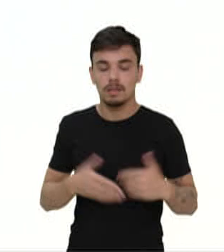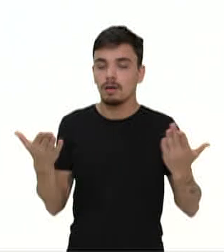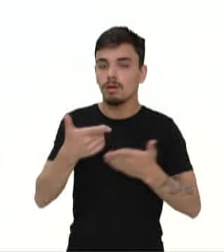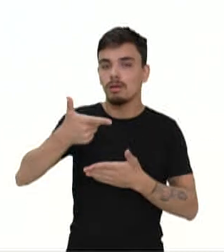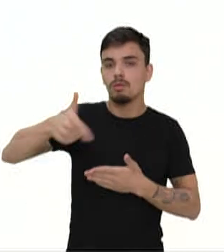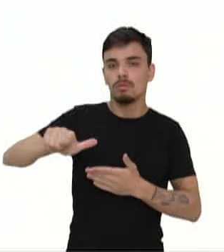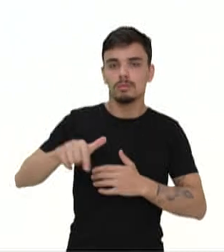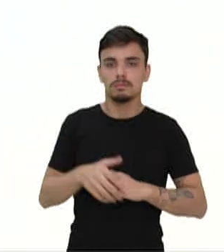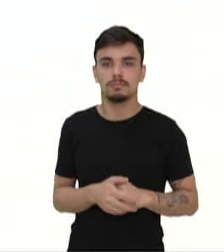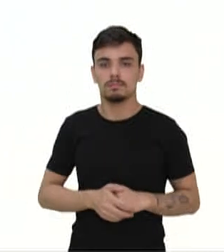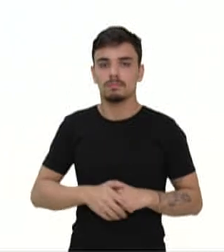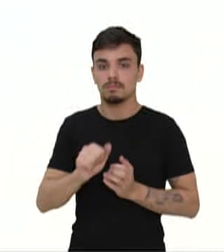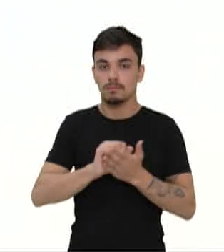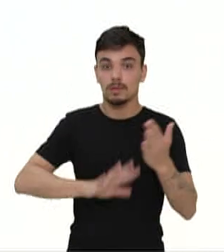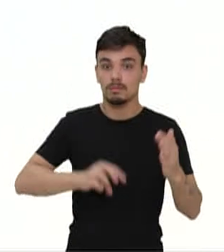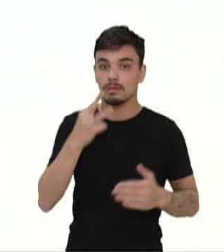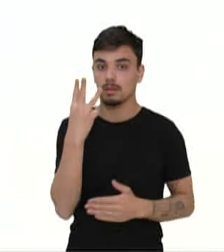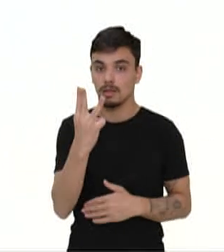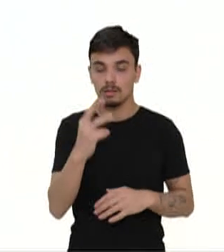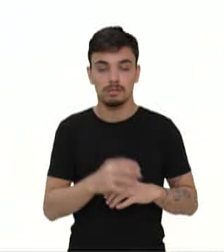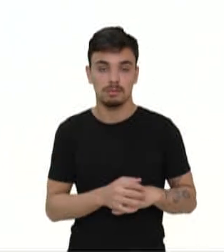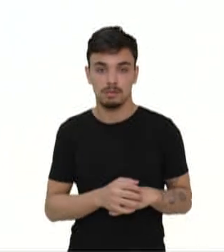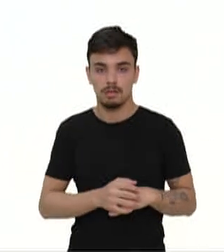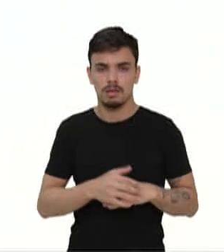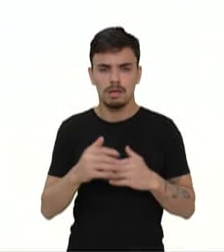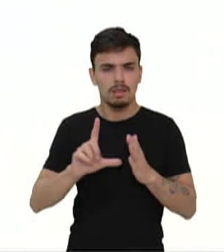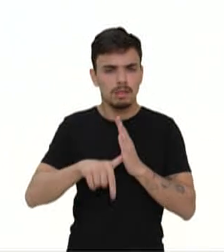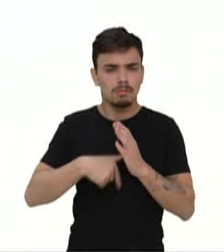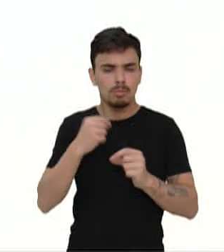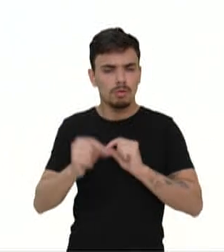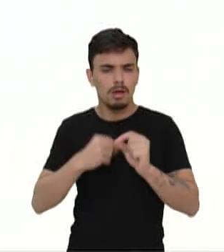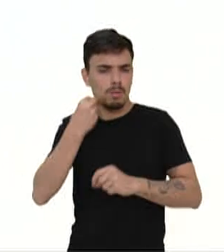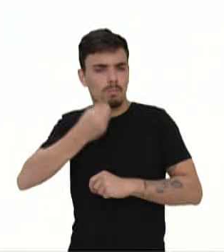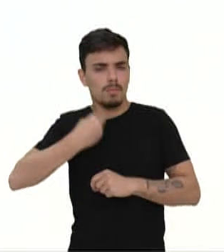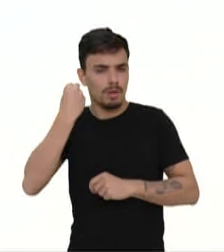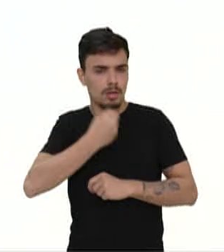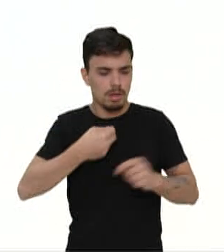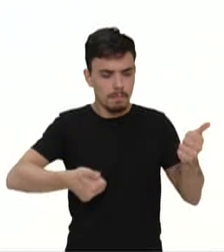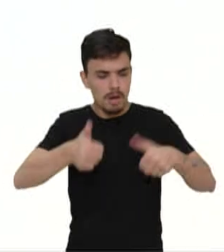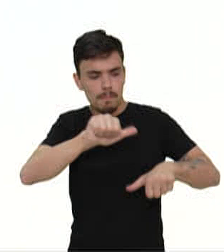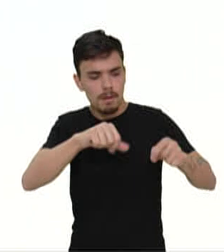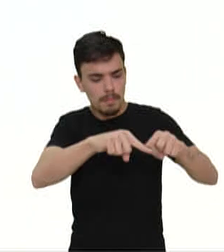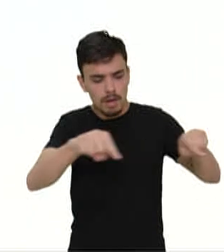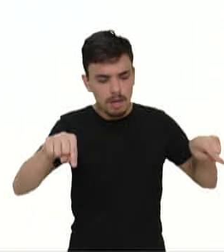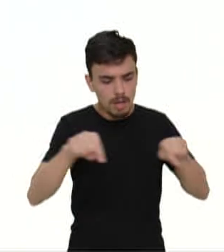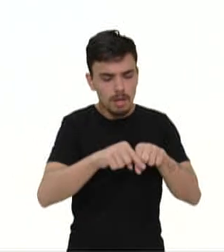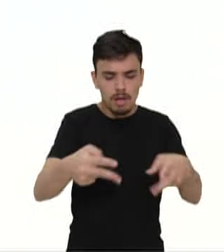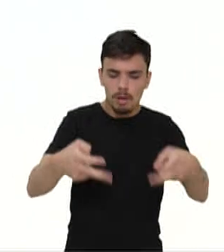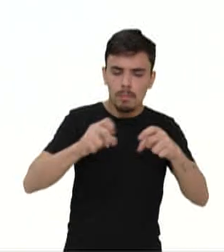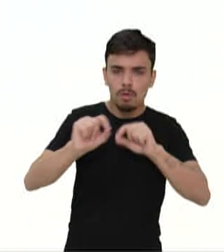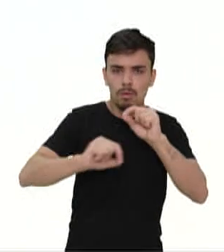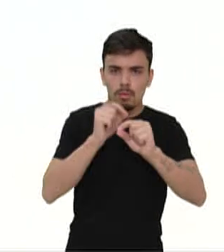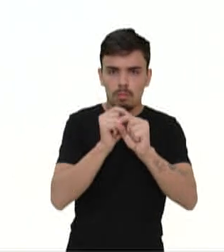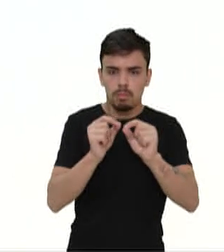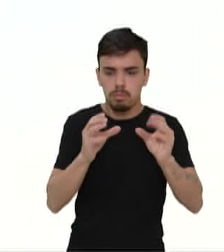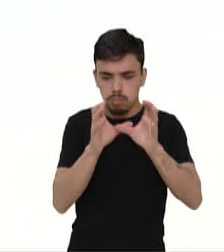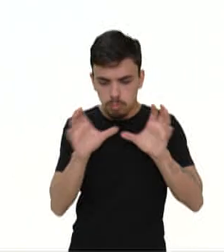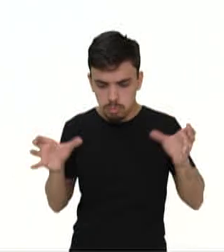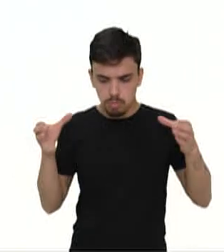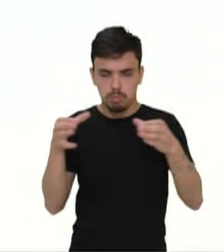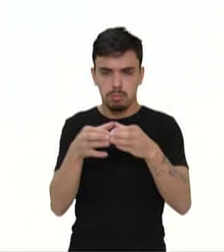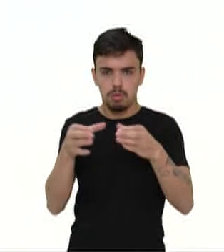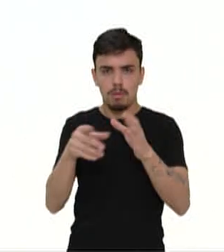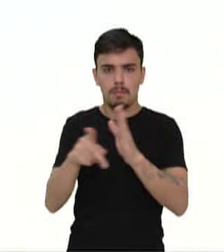Próximo. Exercício 3. Após várias experiências em laboratório, observou-se que a concentração Y de